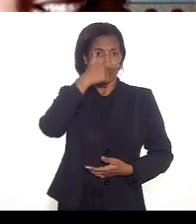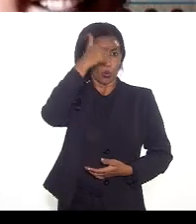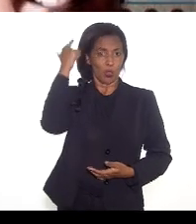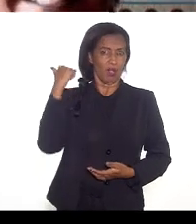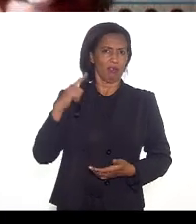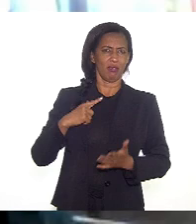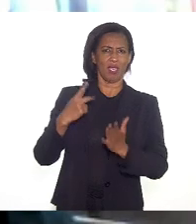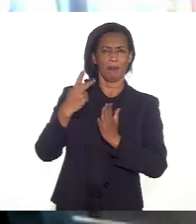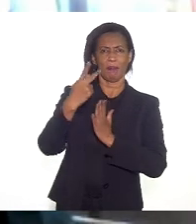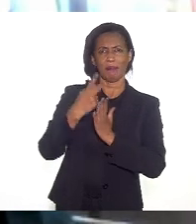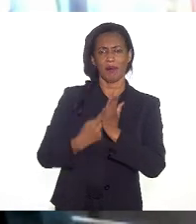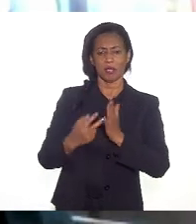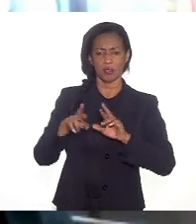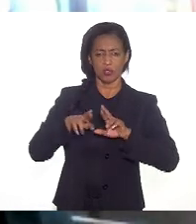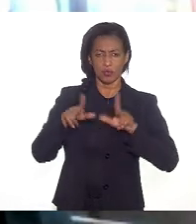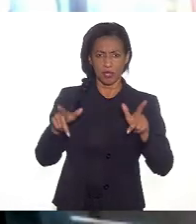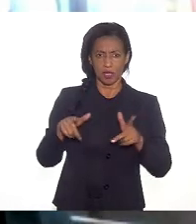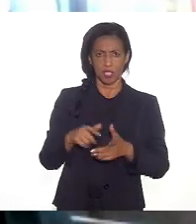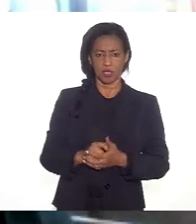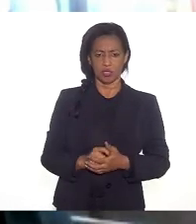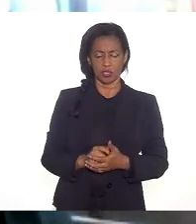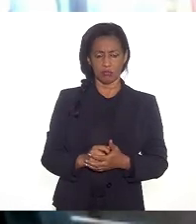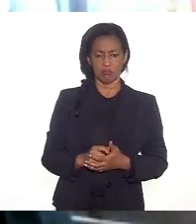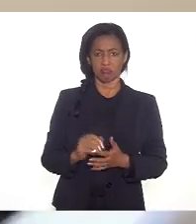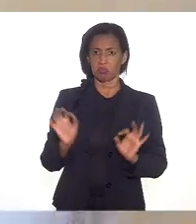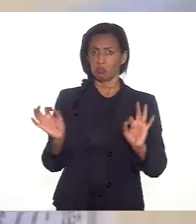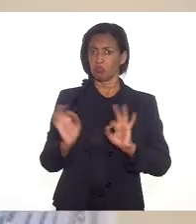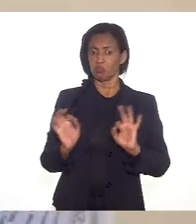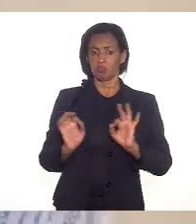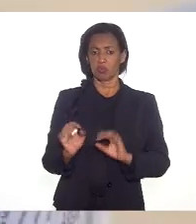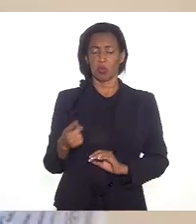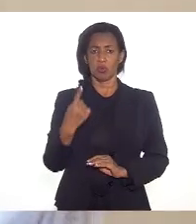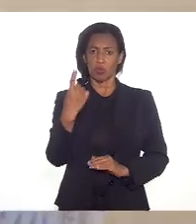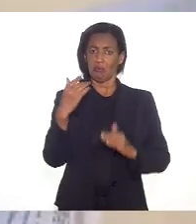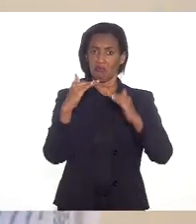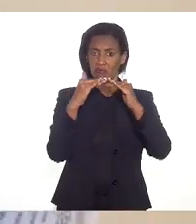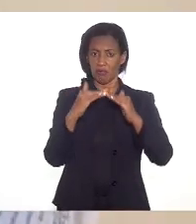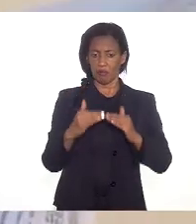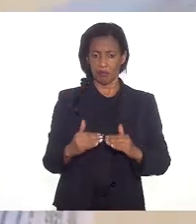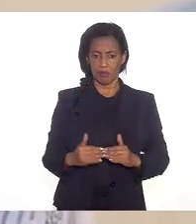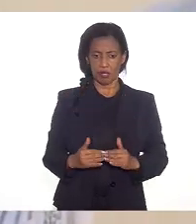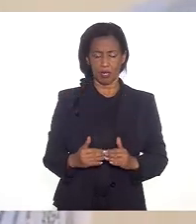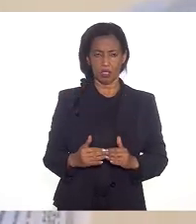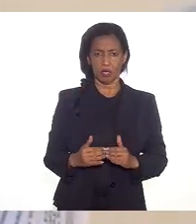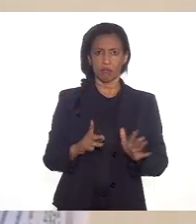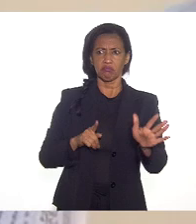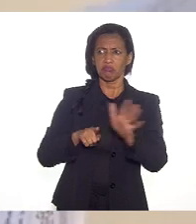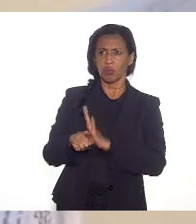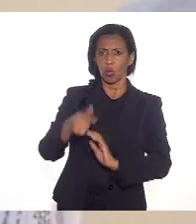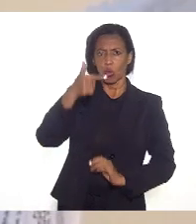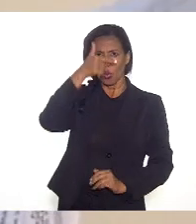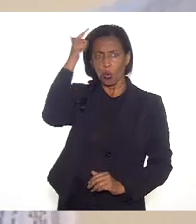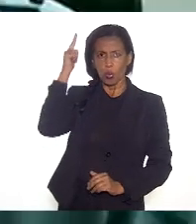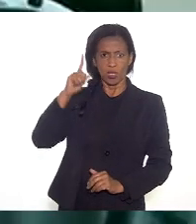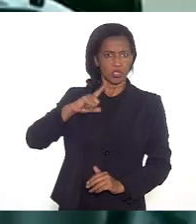parecer diferente? Não. Só tem uma emenda favorável às emendas. O Luiz tem um parecer diferente,